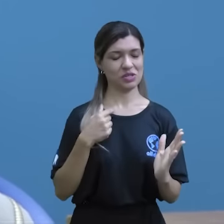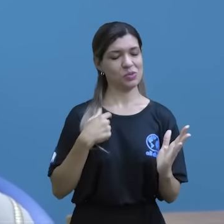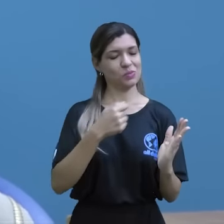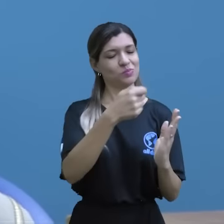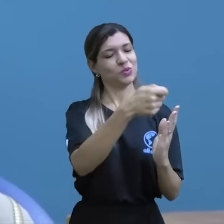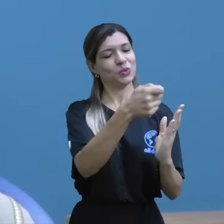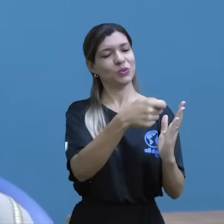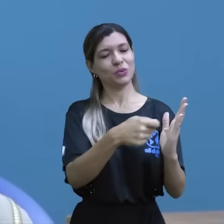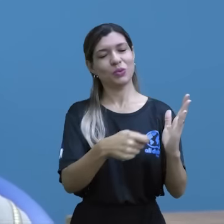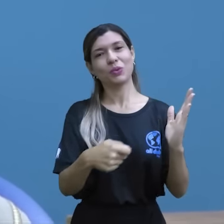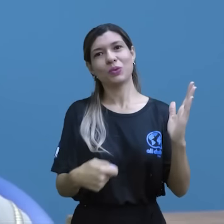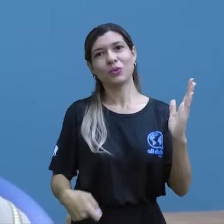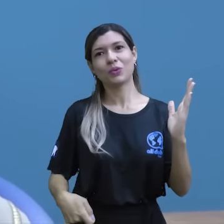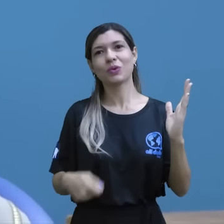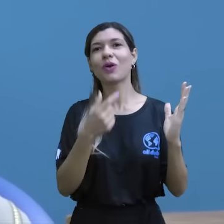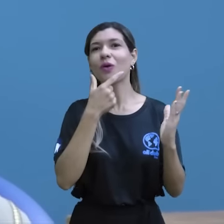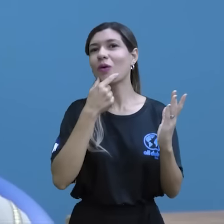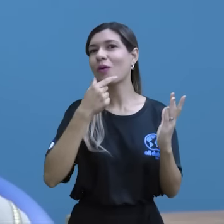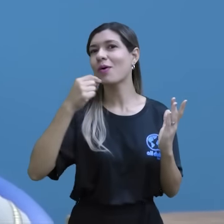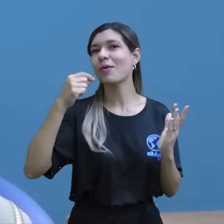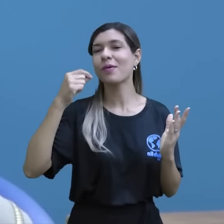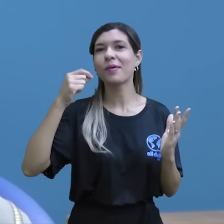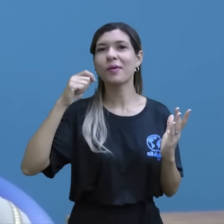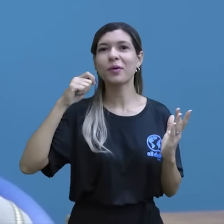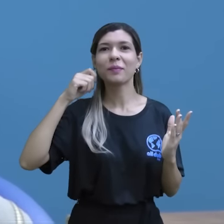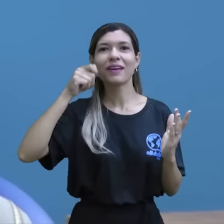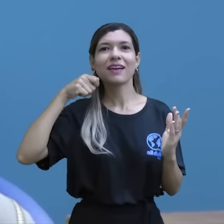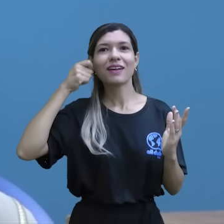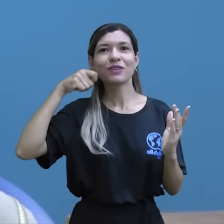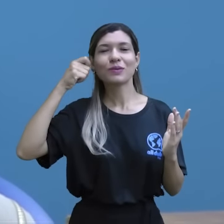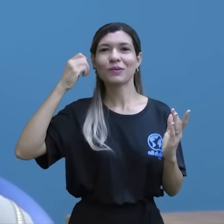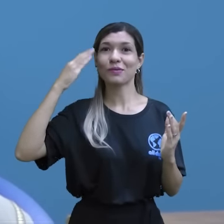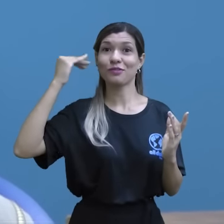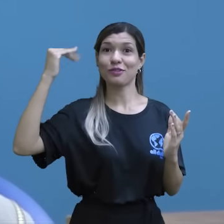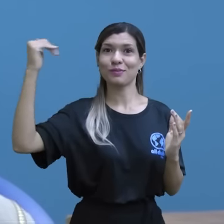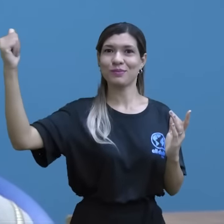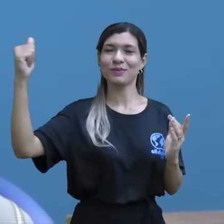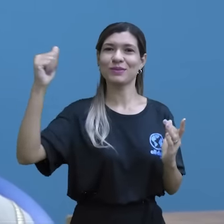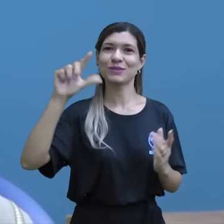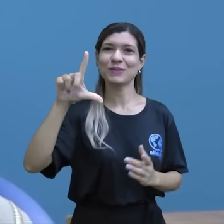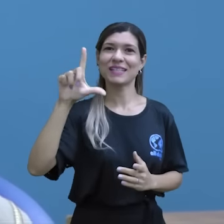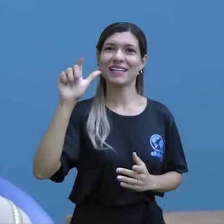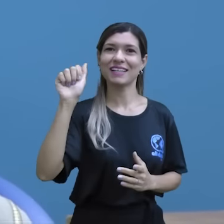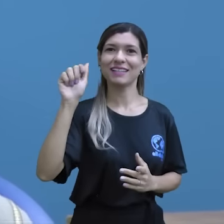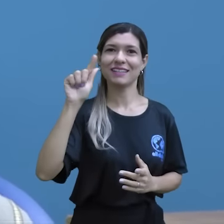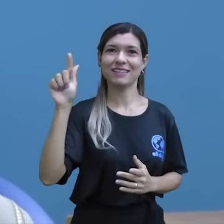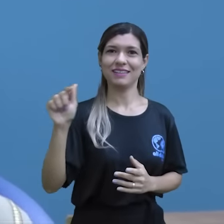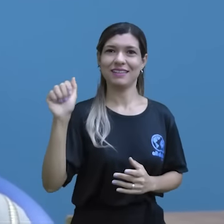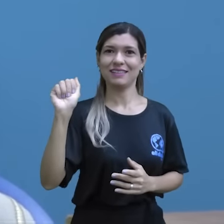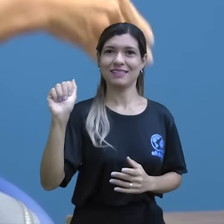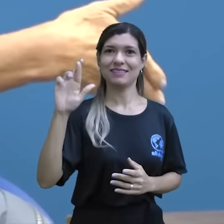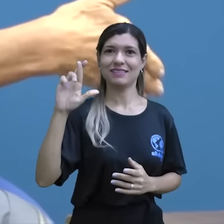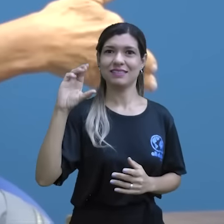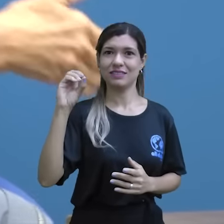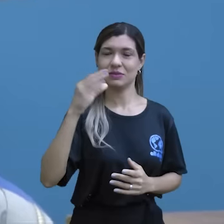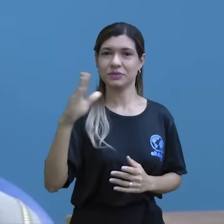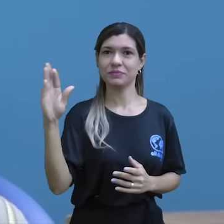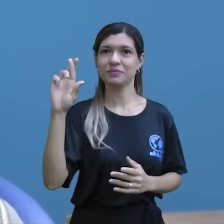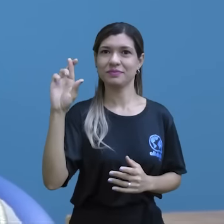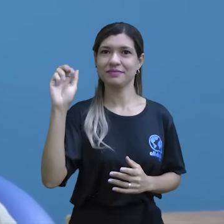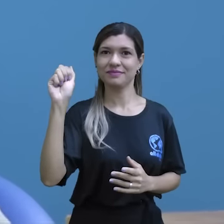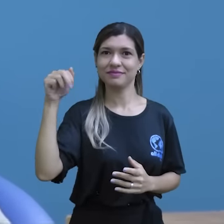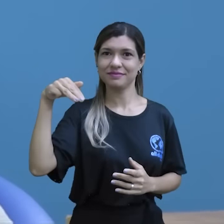questões do direito civil. Não há forma de chegar aos direitos, né? Você não precisa dizer primeiro o direito